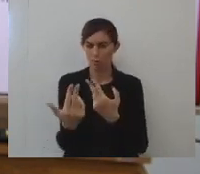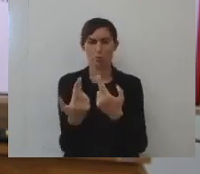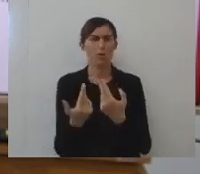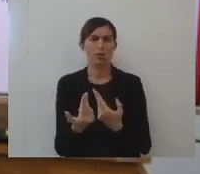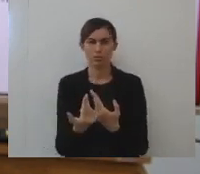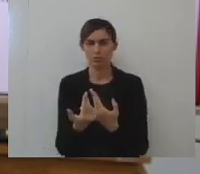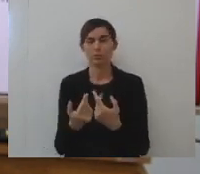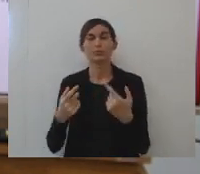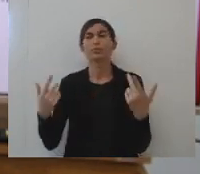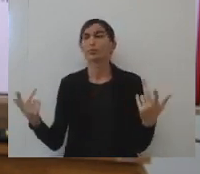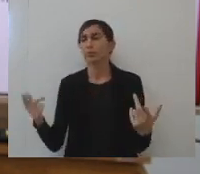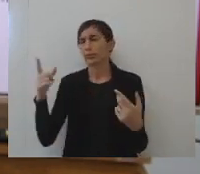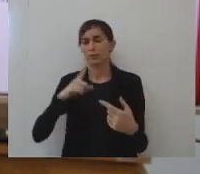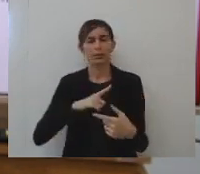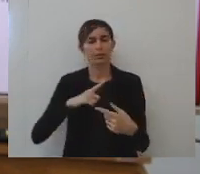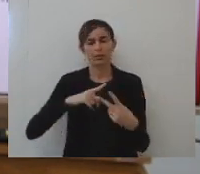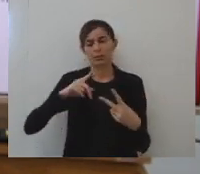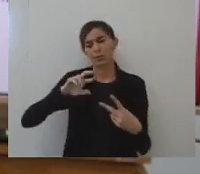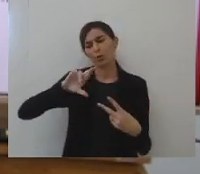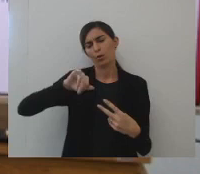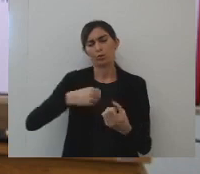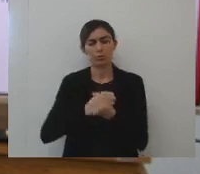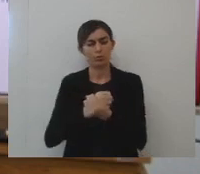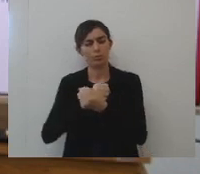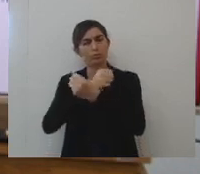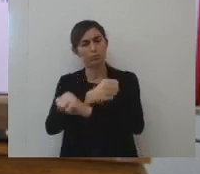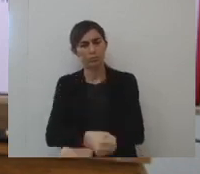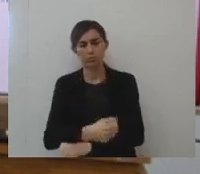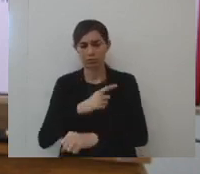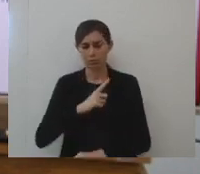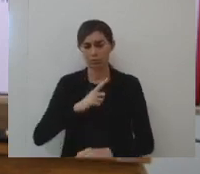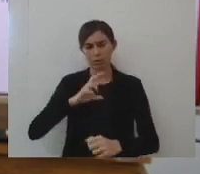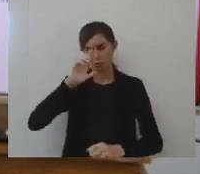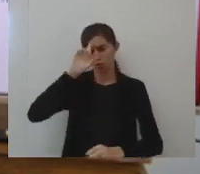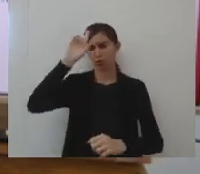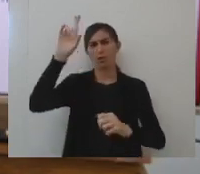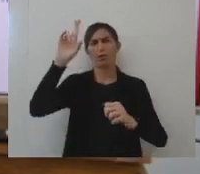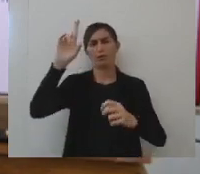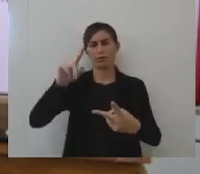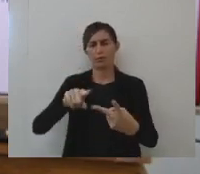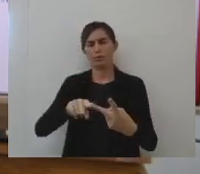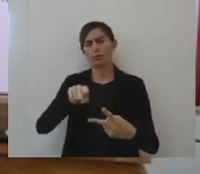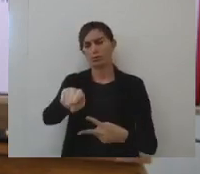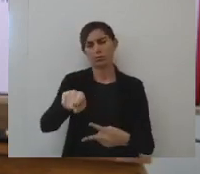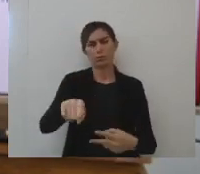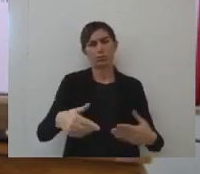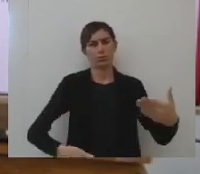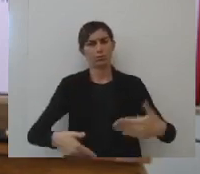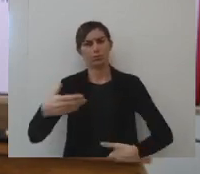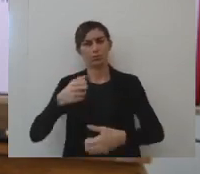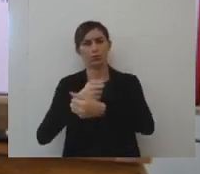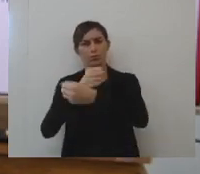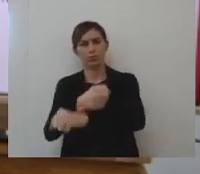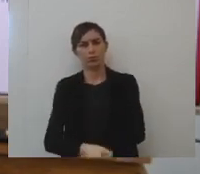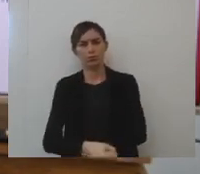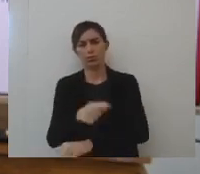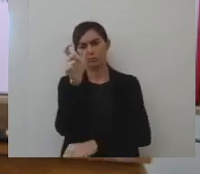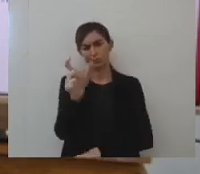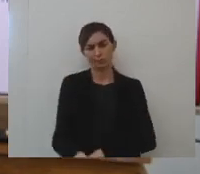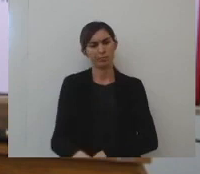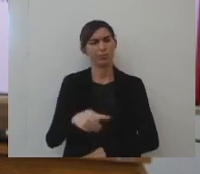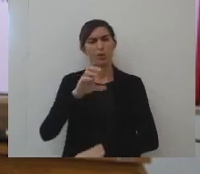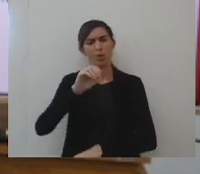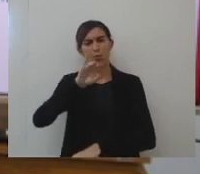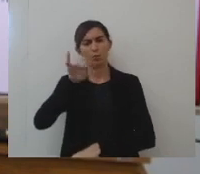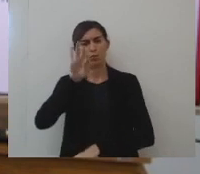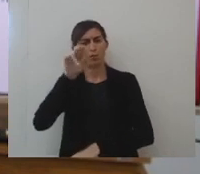certo? E aqui eu tenho o modo de produção escravagista, onde a gente tem o senhor e a gente tem o escravo. O escravo ele é um objeto,